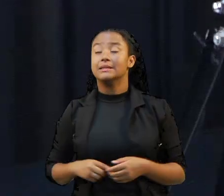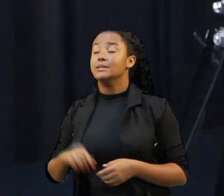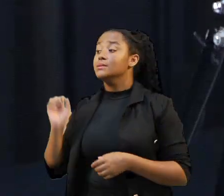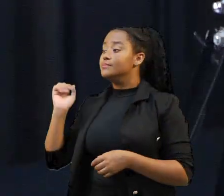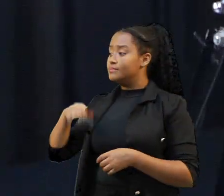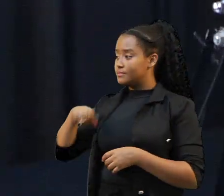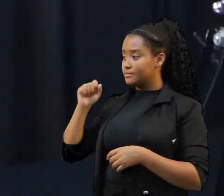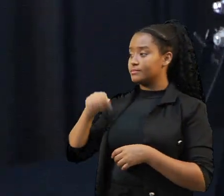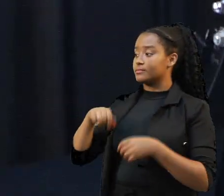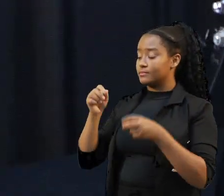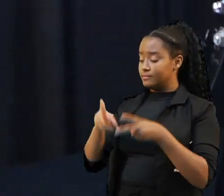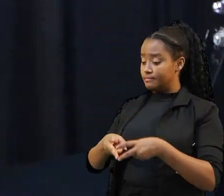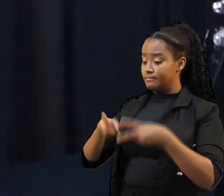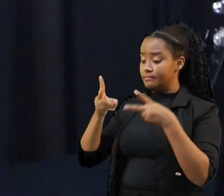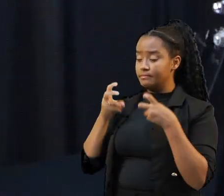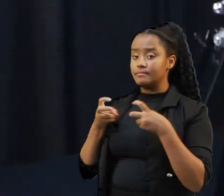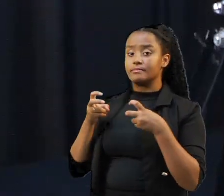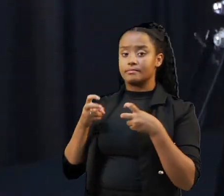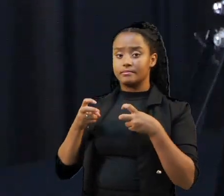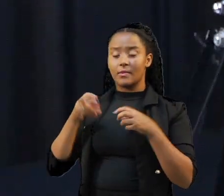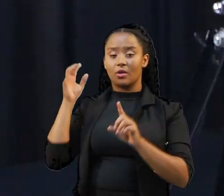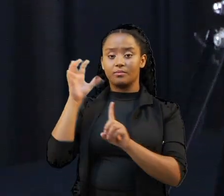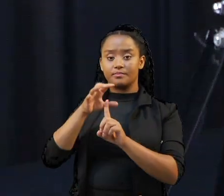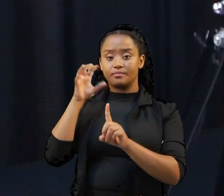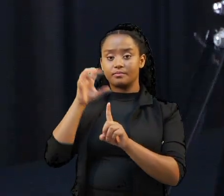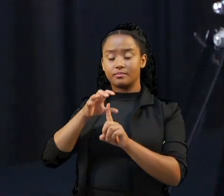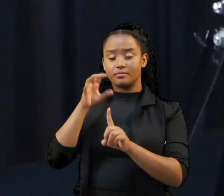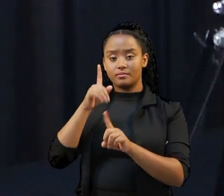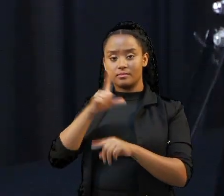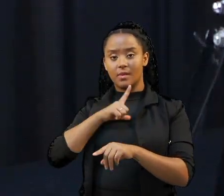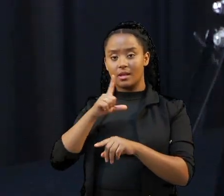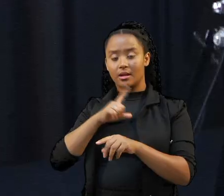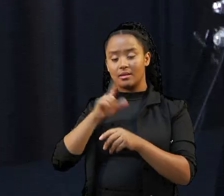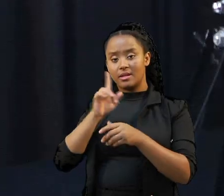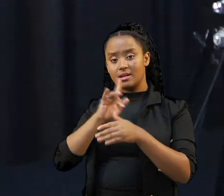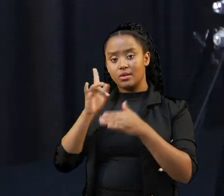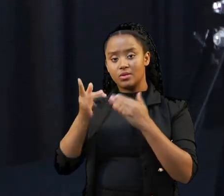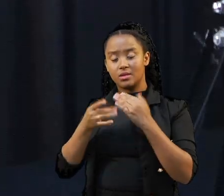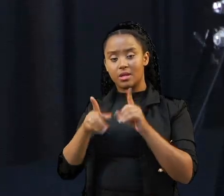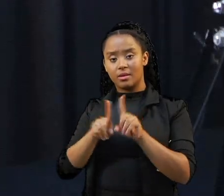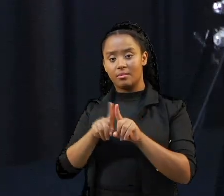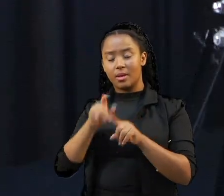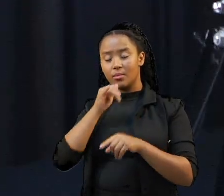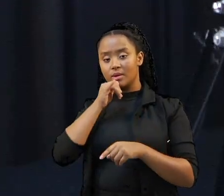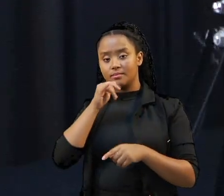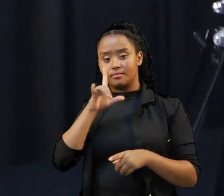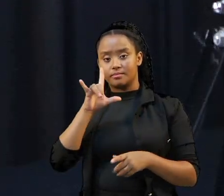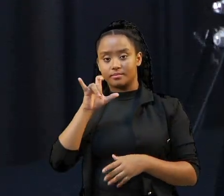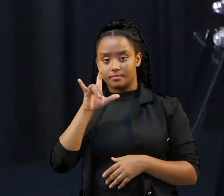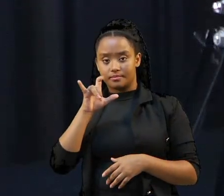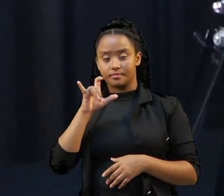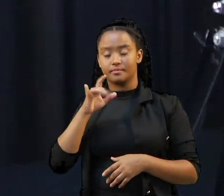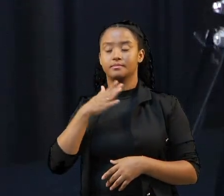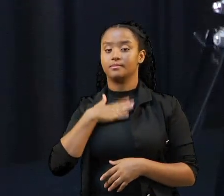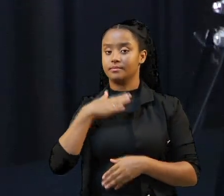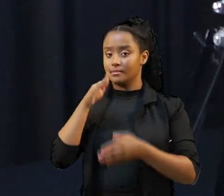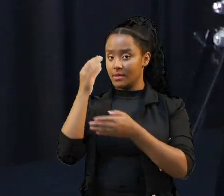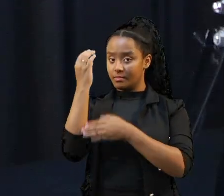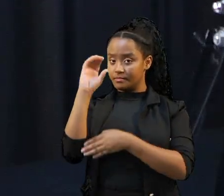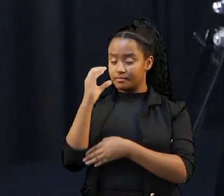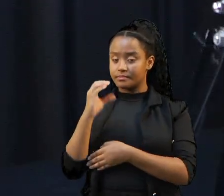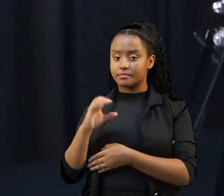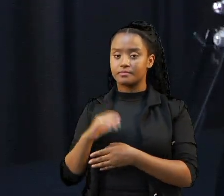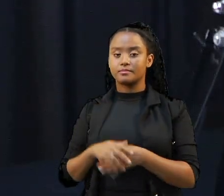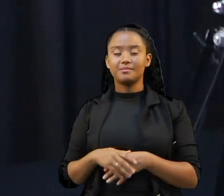eu estou percebendo muito essa minha influência na rede social. Tipo, no Instagram, nas